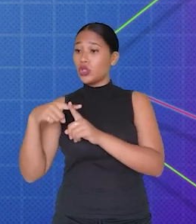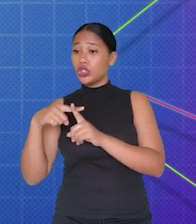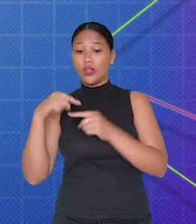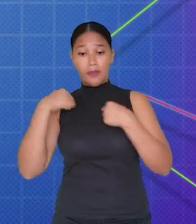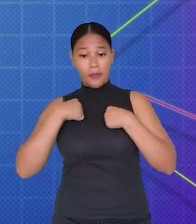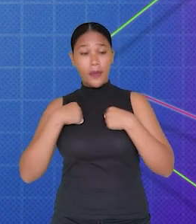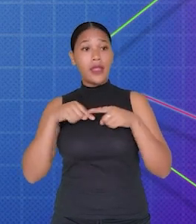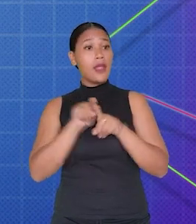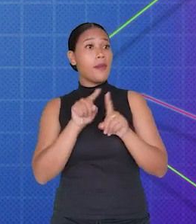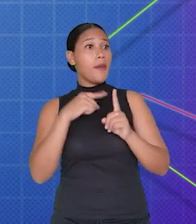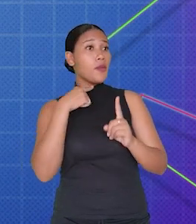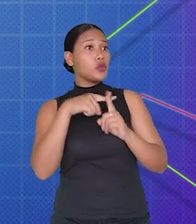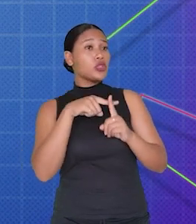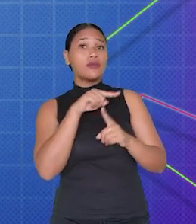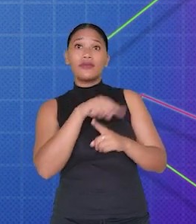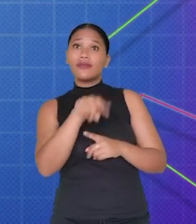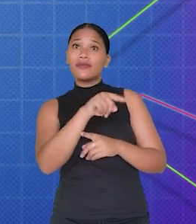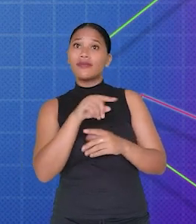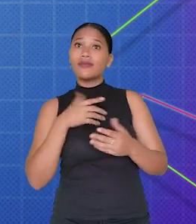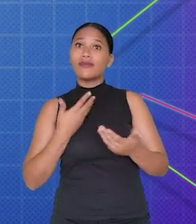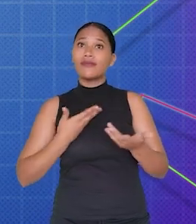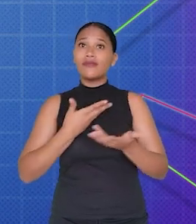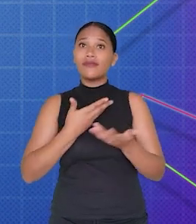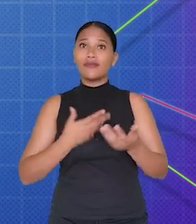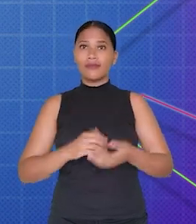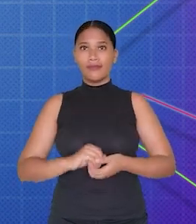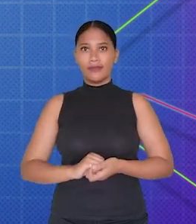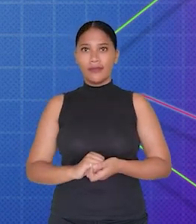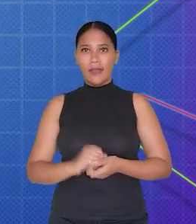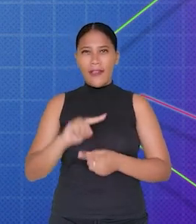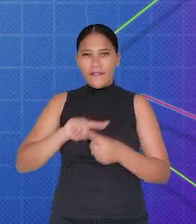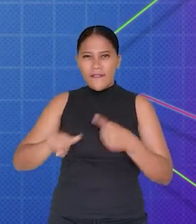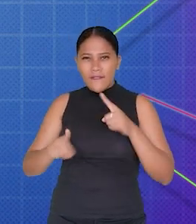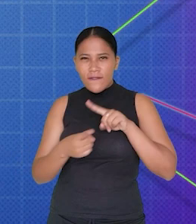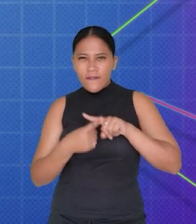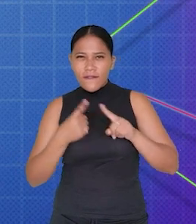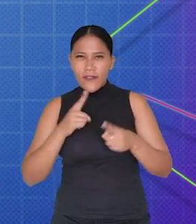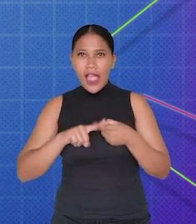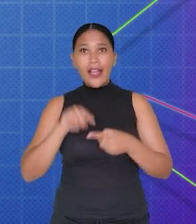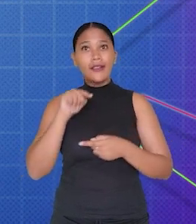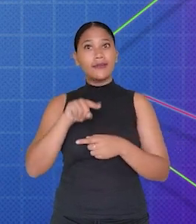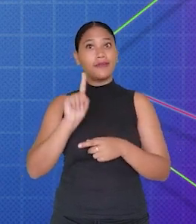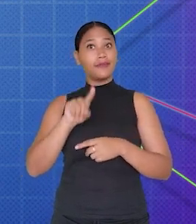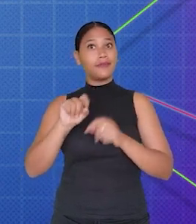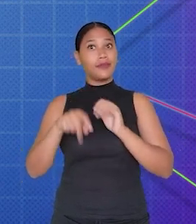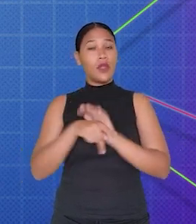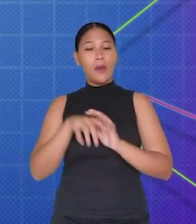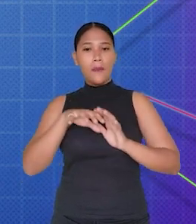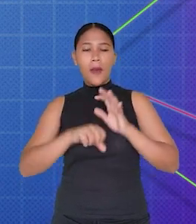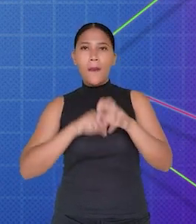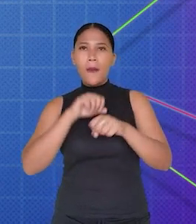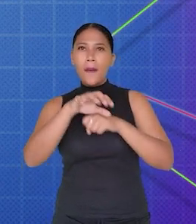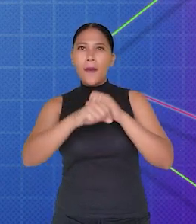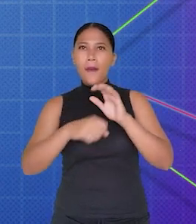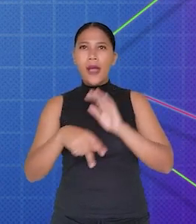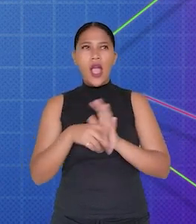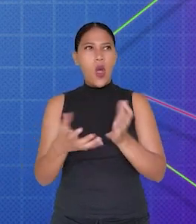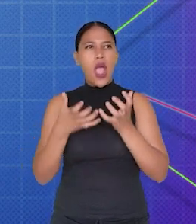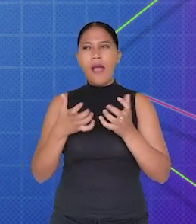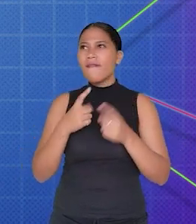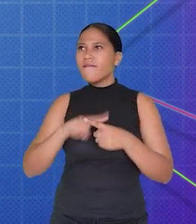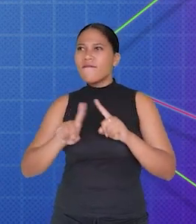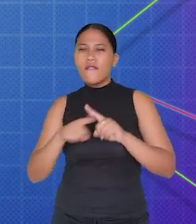são positivas para ele e para todos aqueles ao seu redor. Vingança. Esse arco se concentra na busca de um personagem